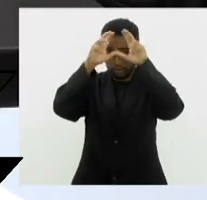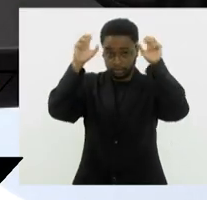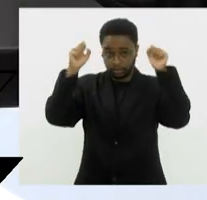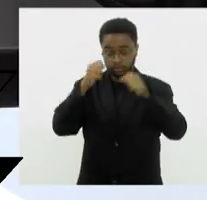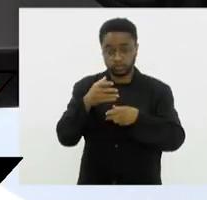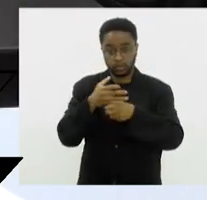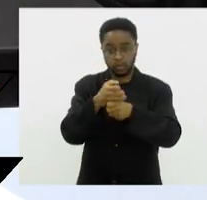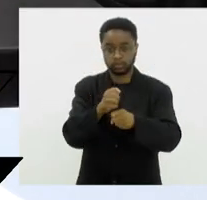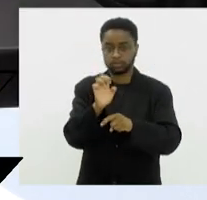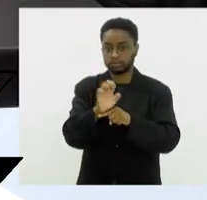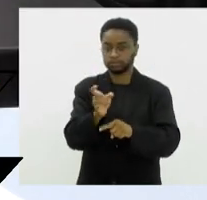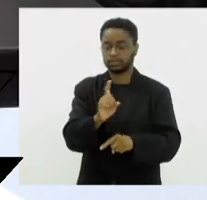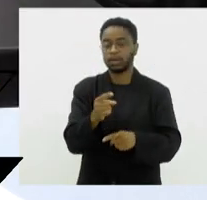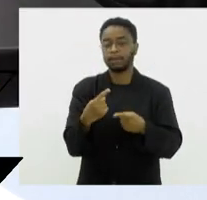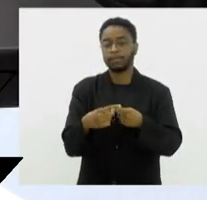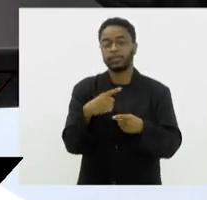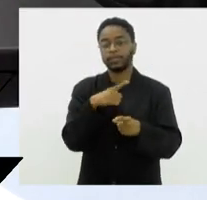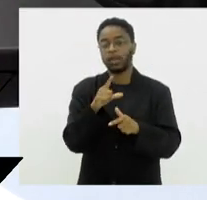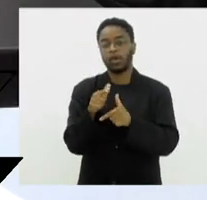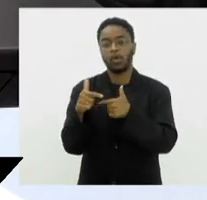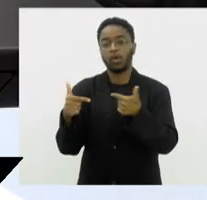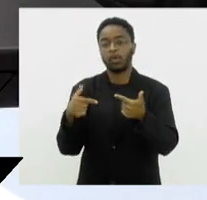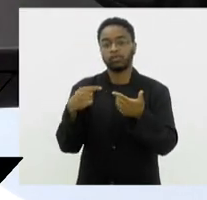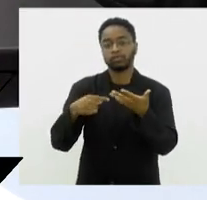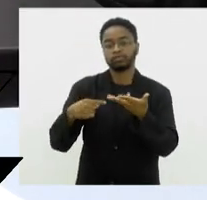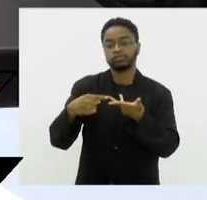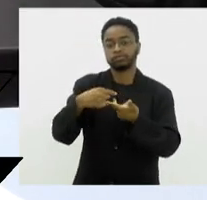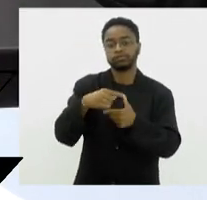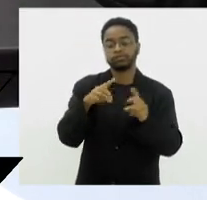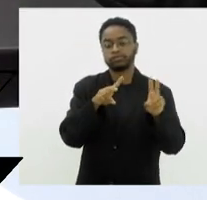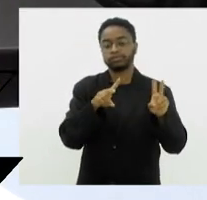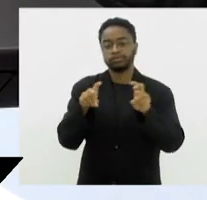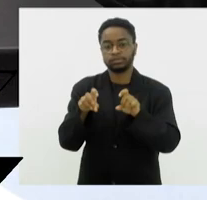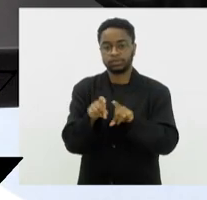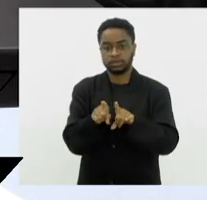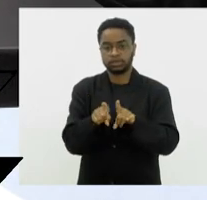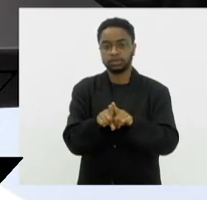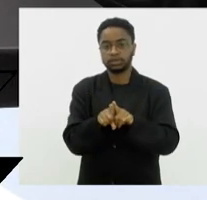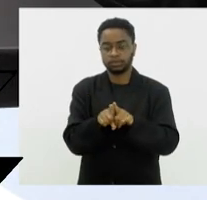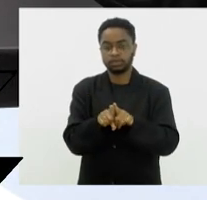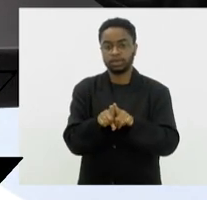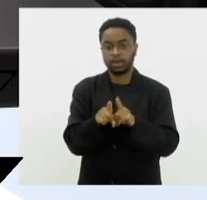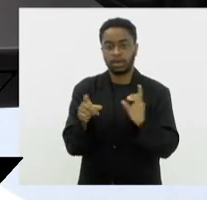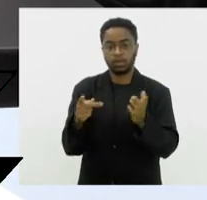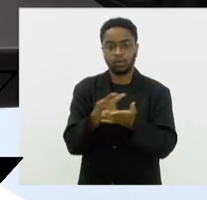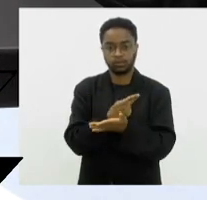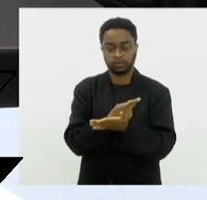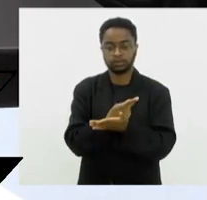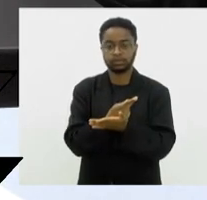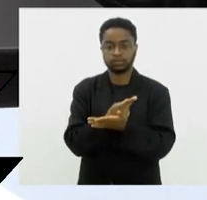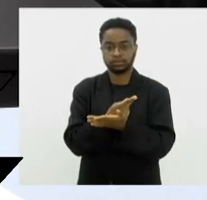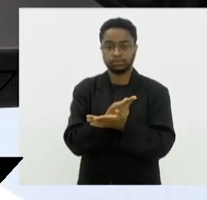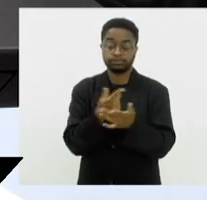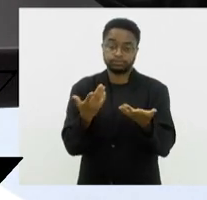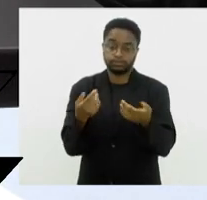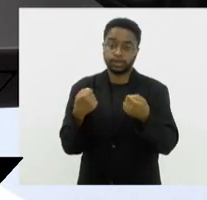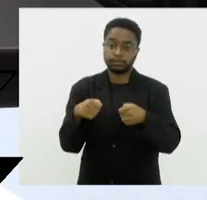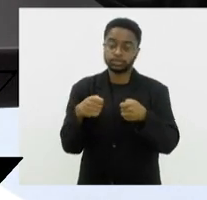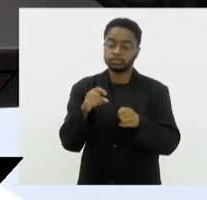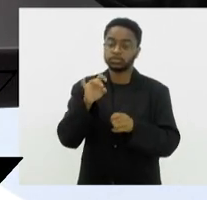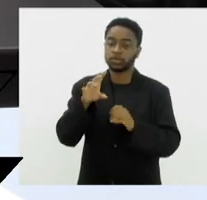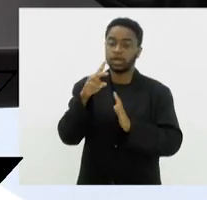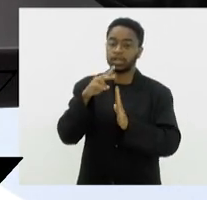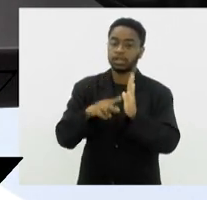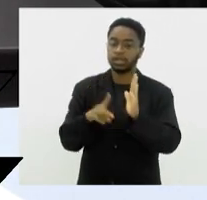Porque existem outras questões que também lá acontecem, e basta ler o Diário